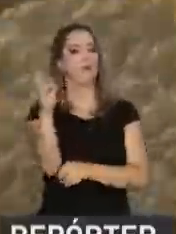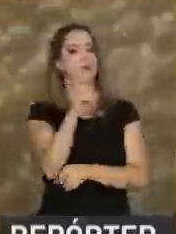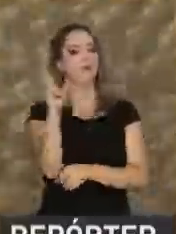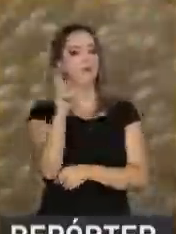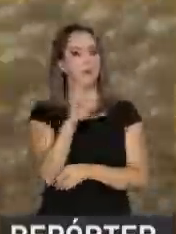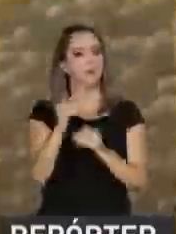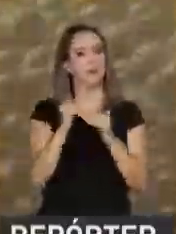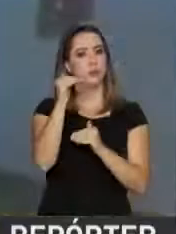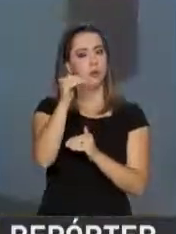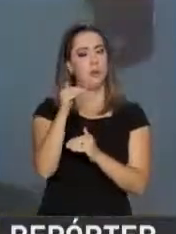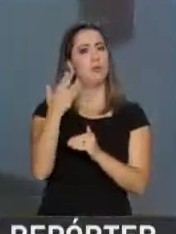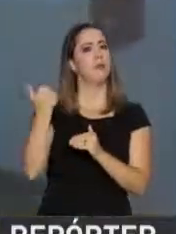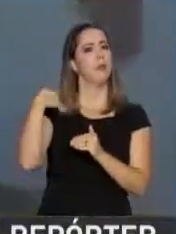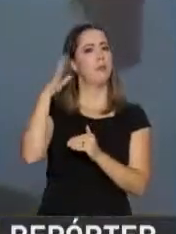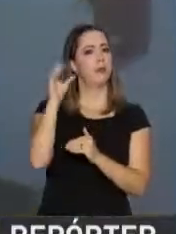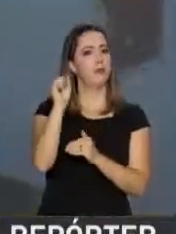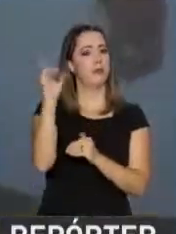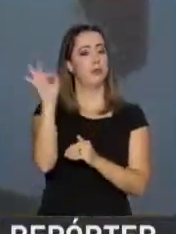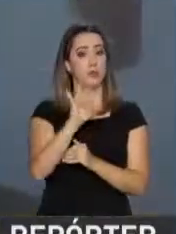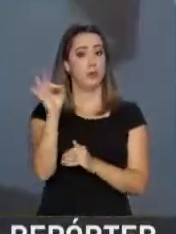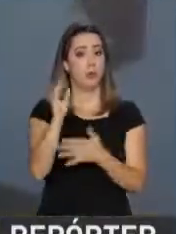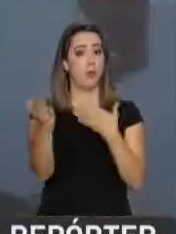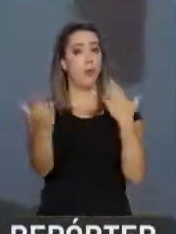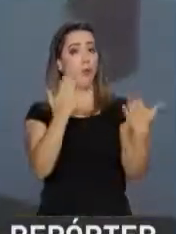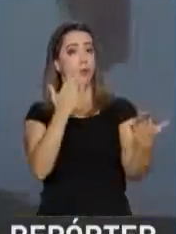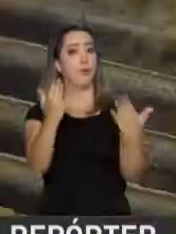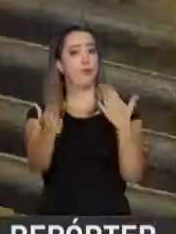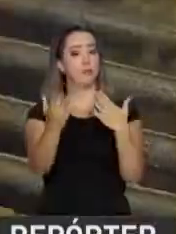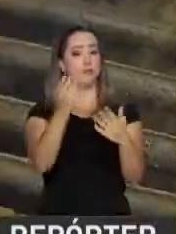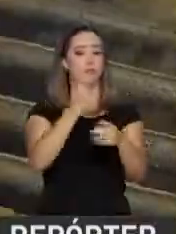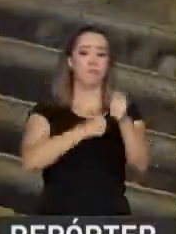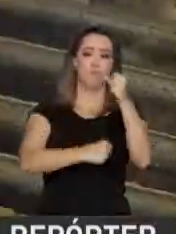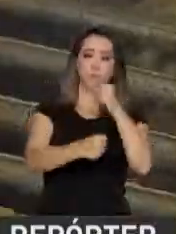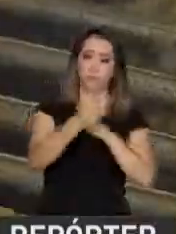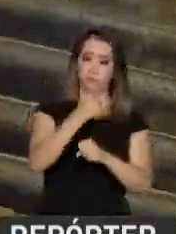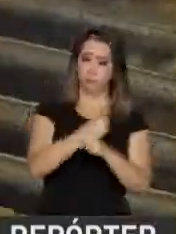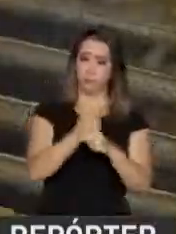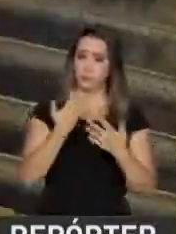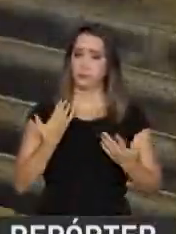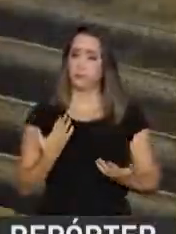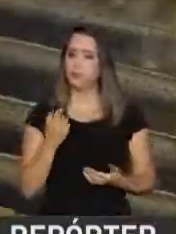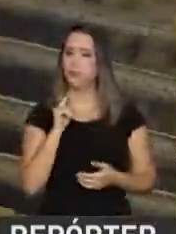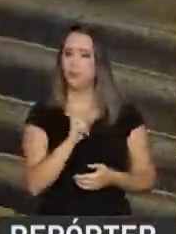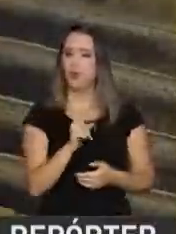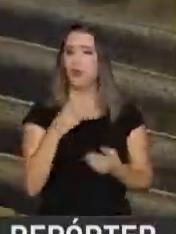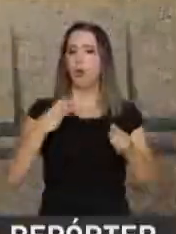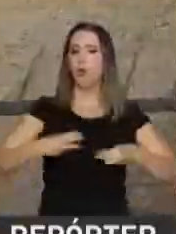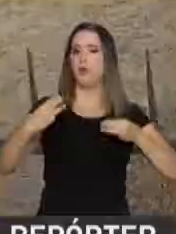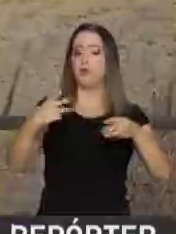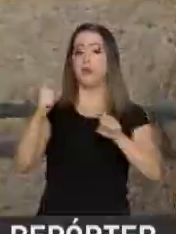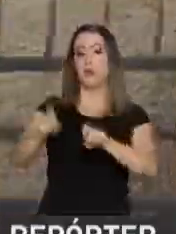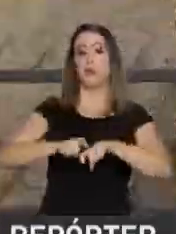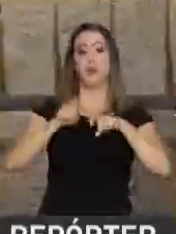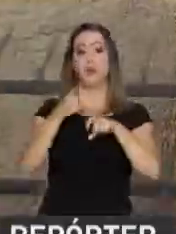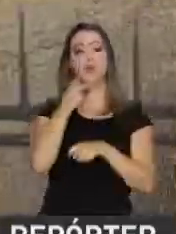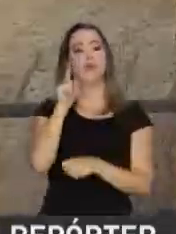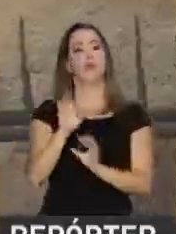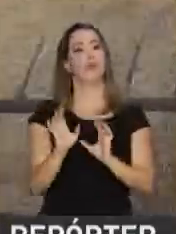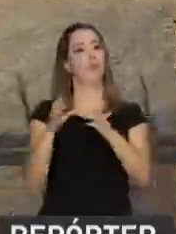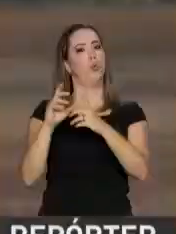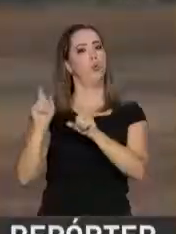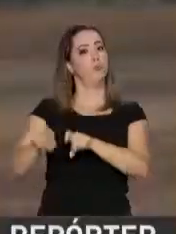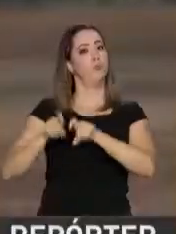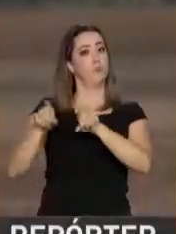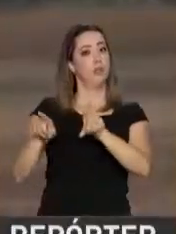aumento superior a 80% em relação à safra anterior a avaliação do ministério é de que o setor agrícola